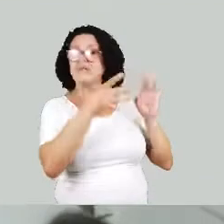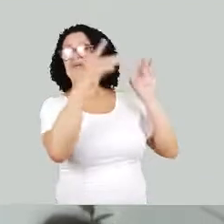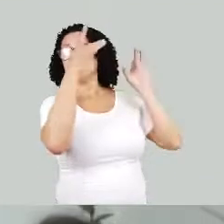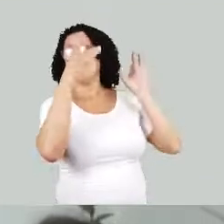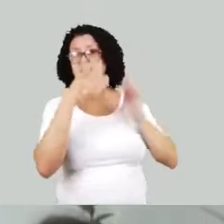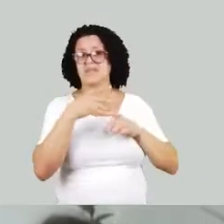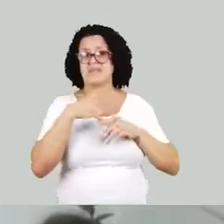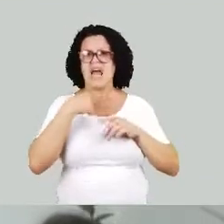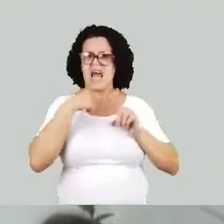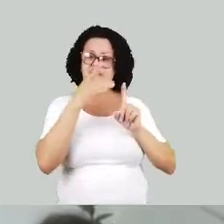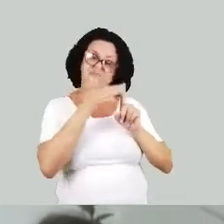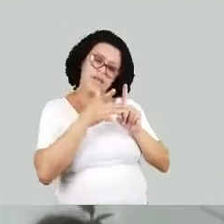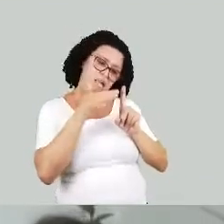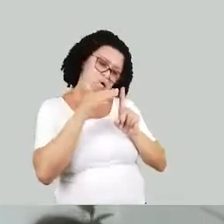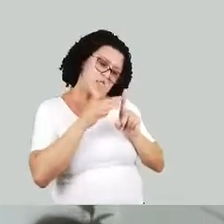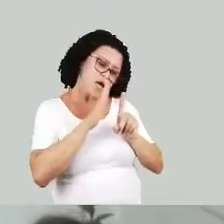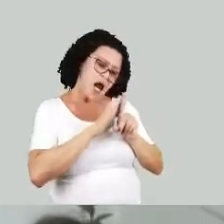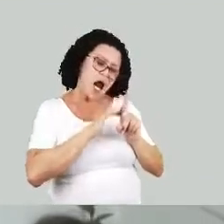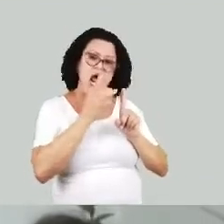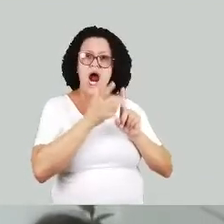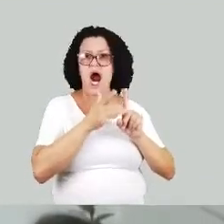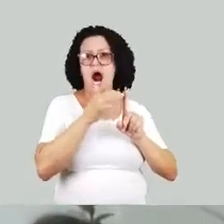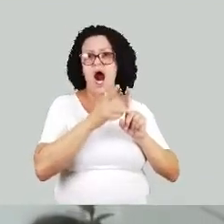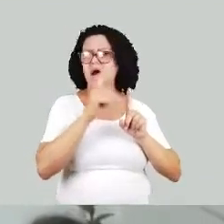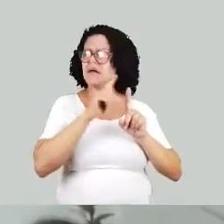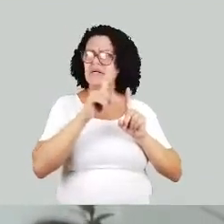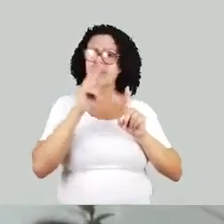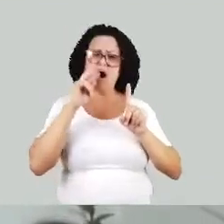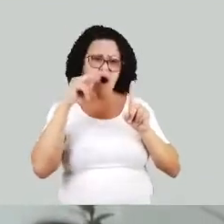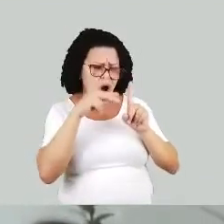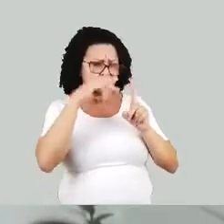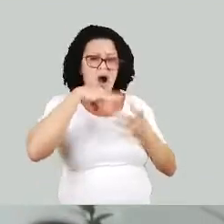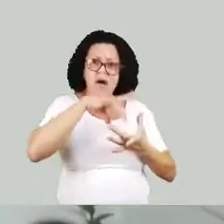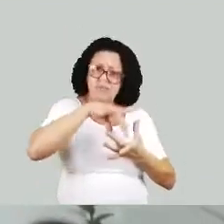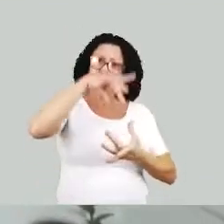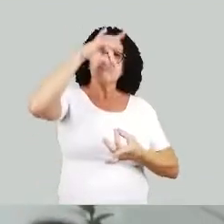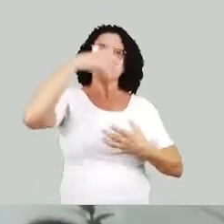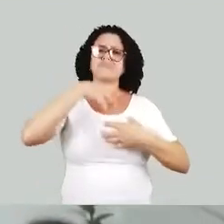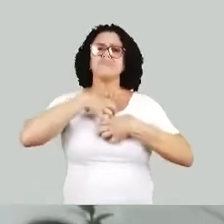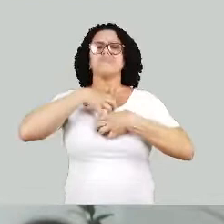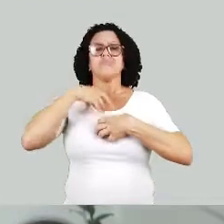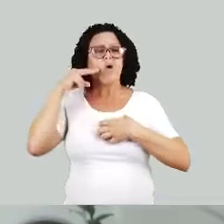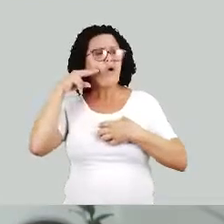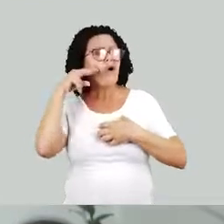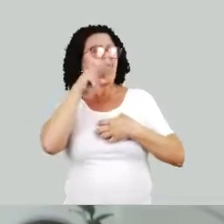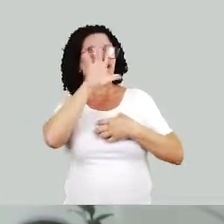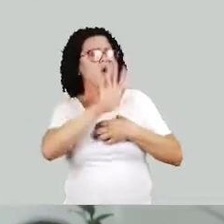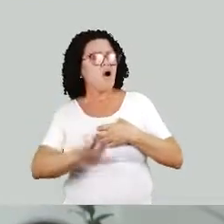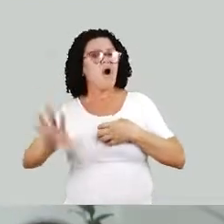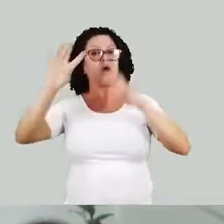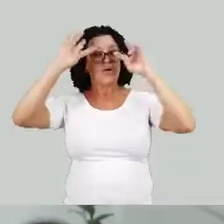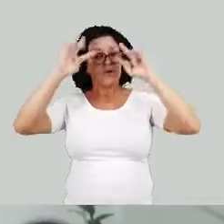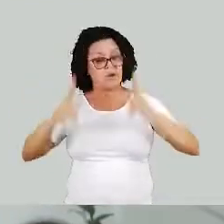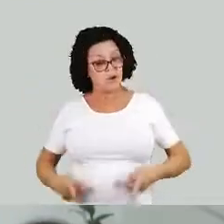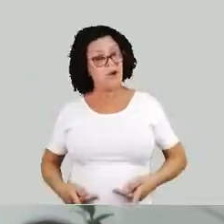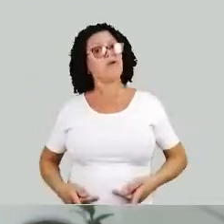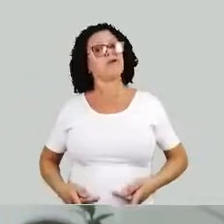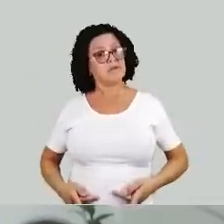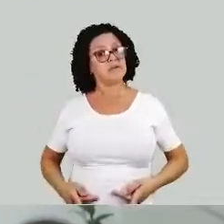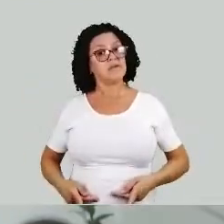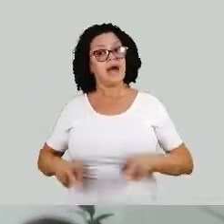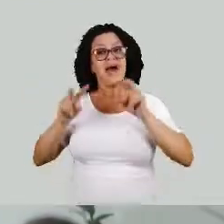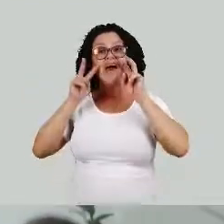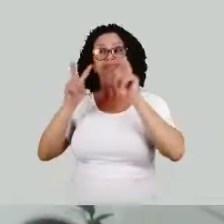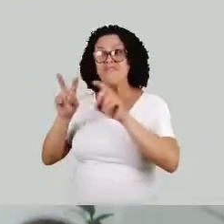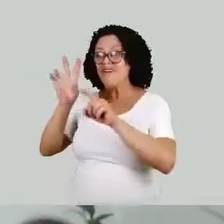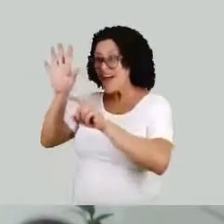de vítima e passar a ter um olhar mais espiritualizado sobre o que aconteceu, um olhar de humanidade, é